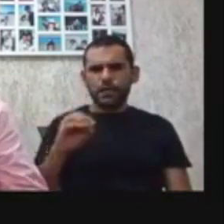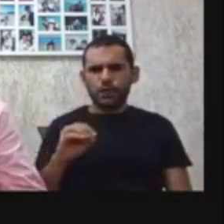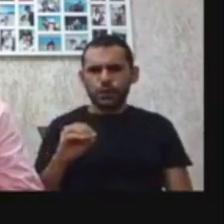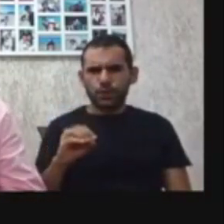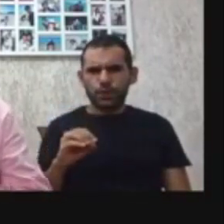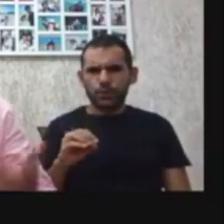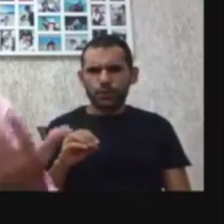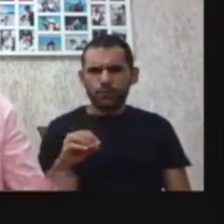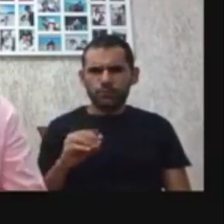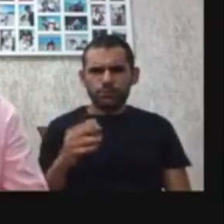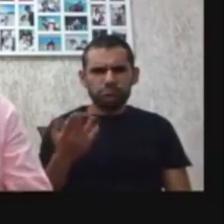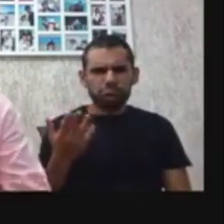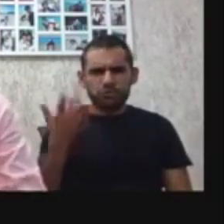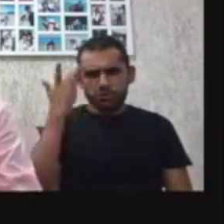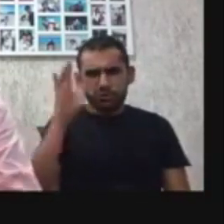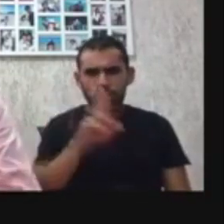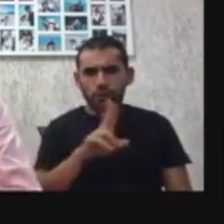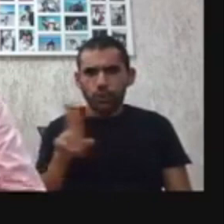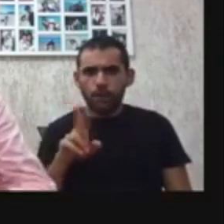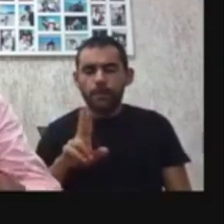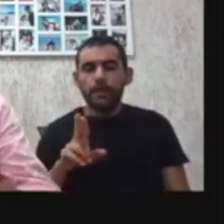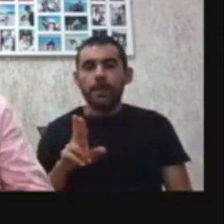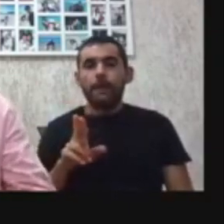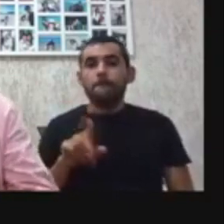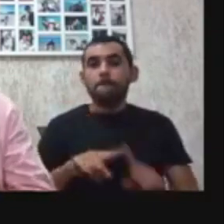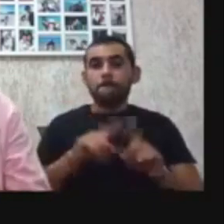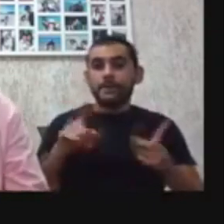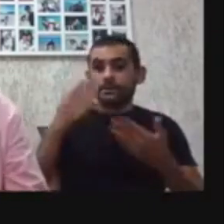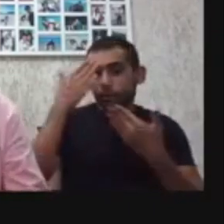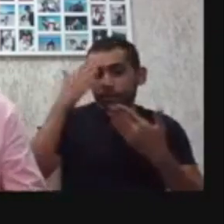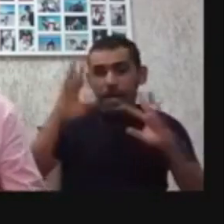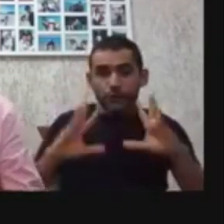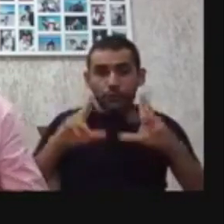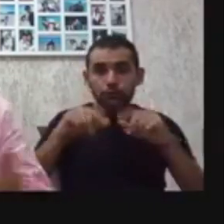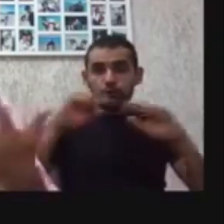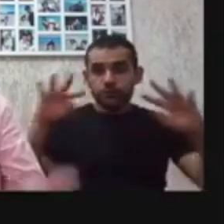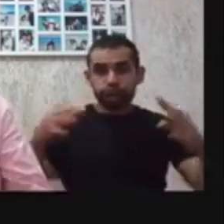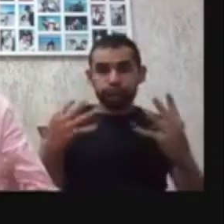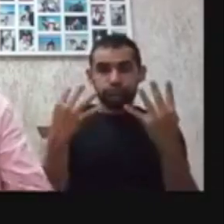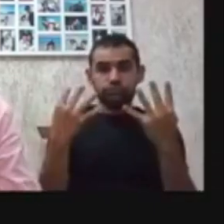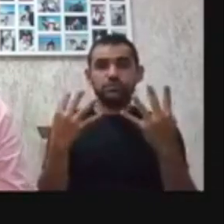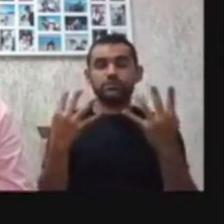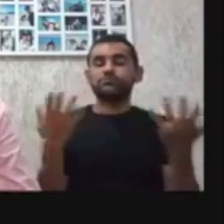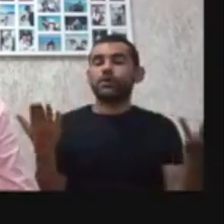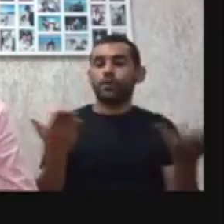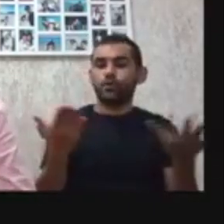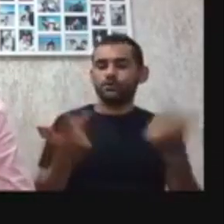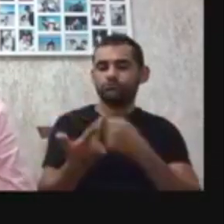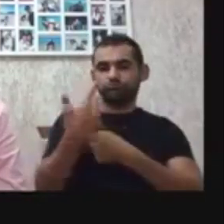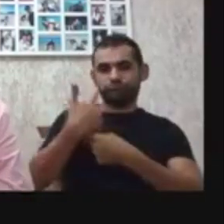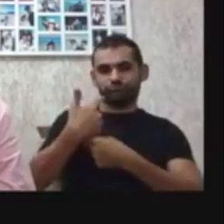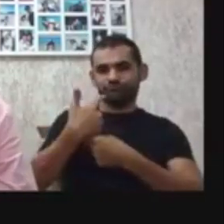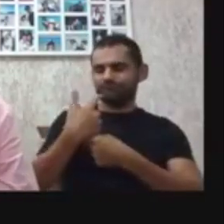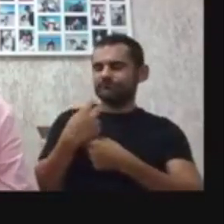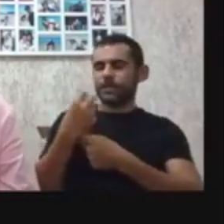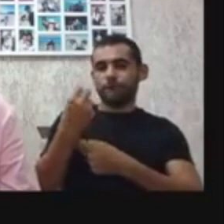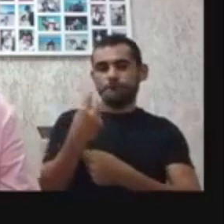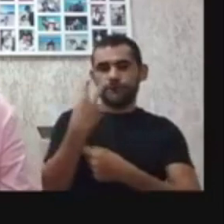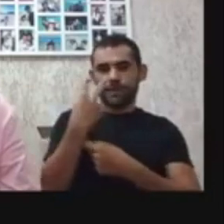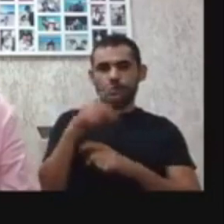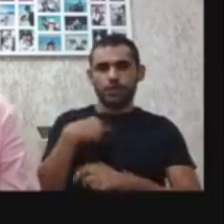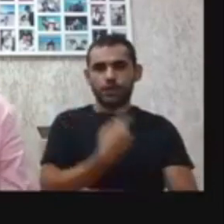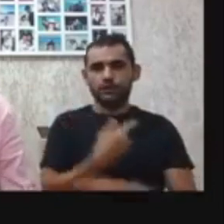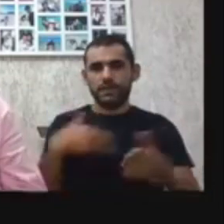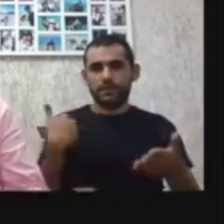Amas del Rei, se tiver, muito obrigado também. Muito obrigado a todos que nos assistiram até agora, estiveram conosco